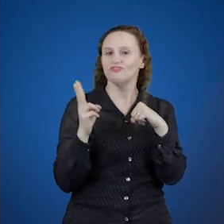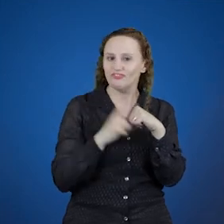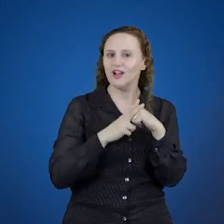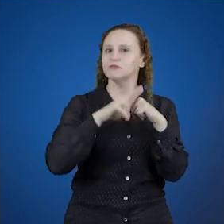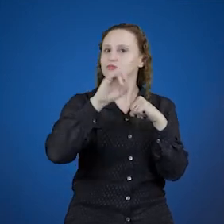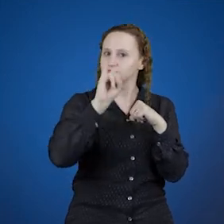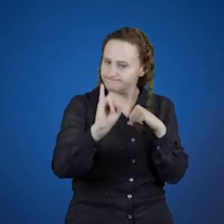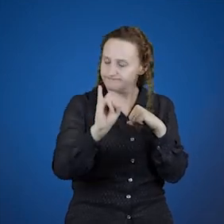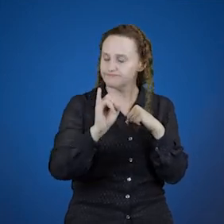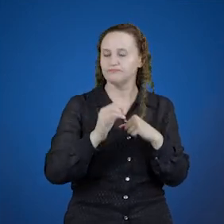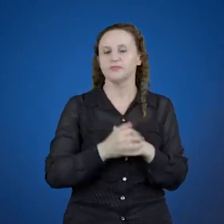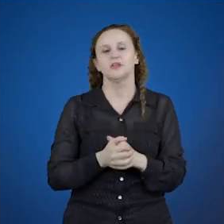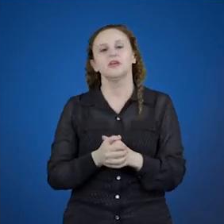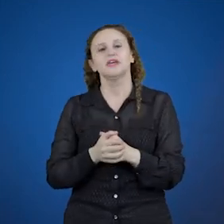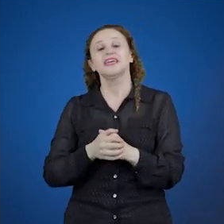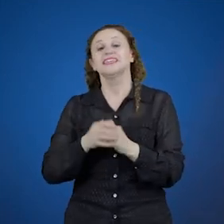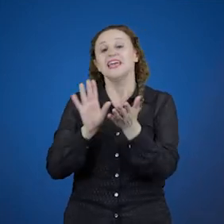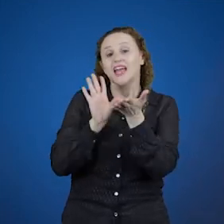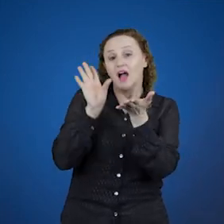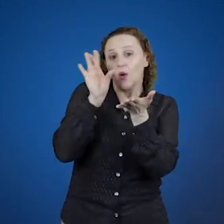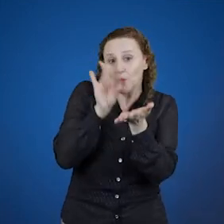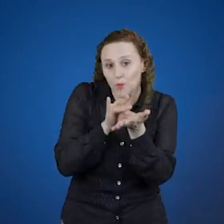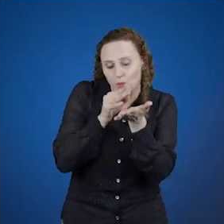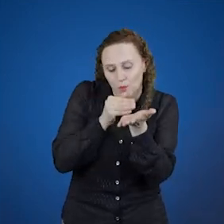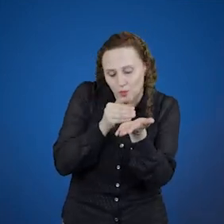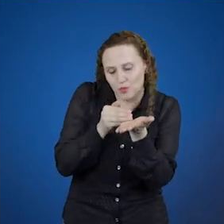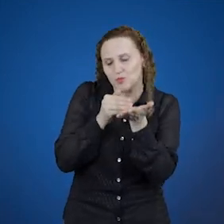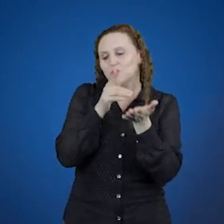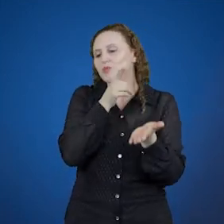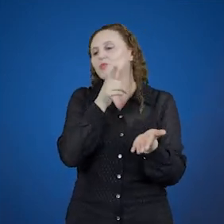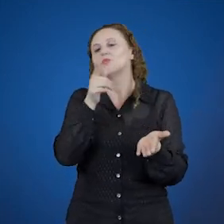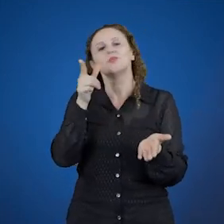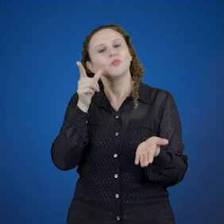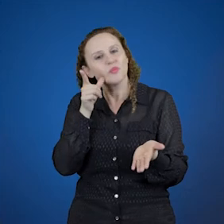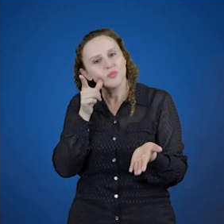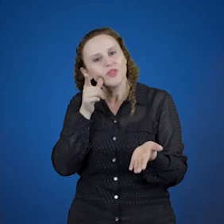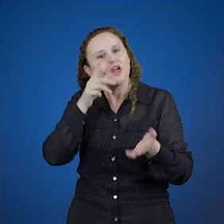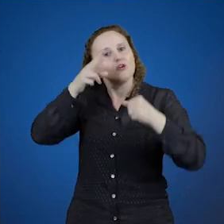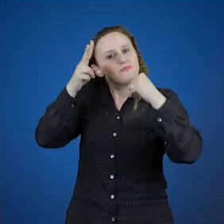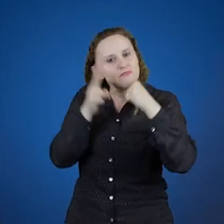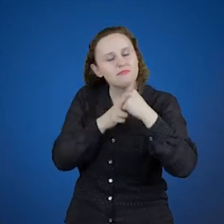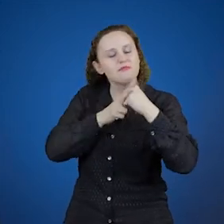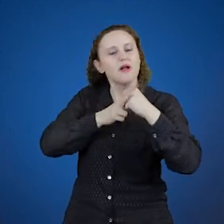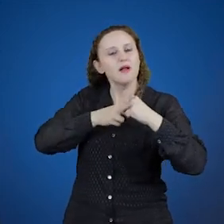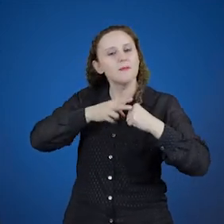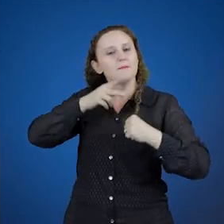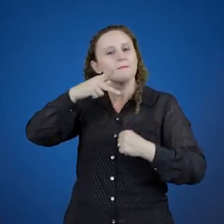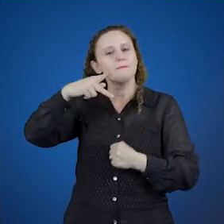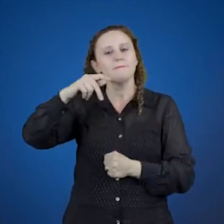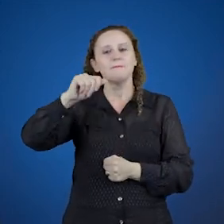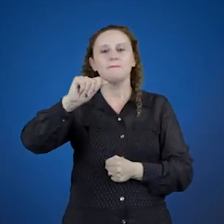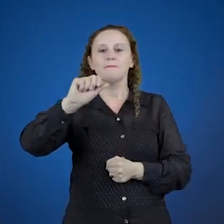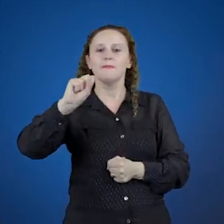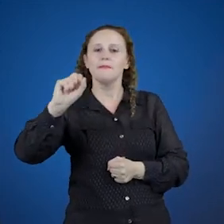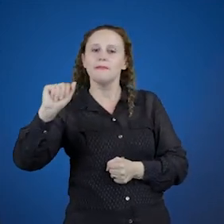ver origina-se do latim o verbo passar